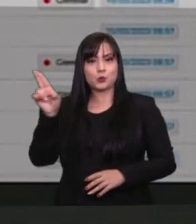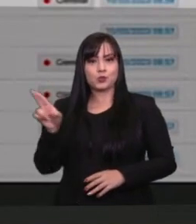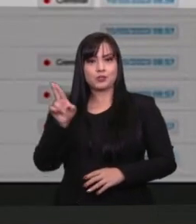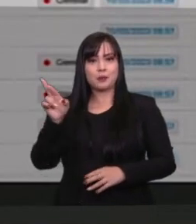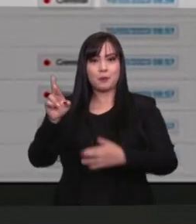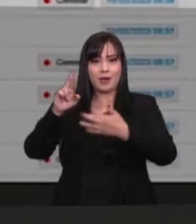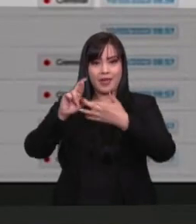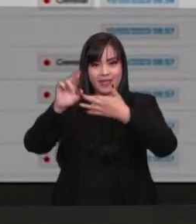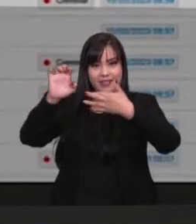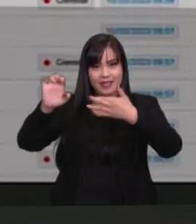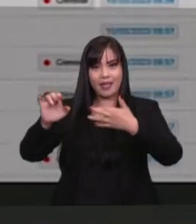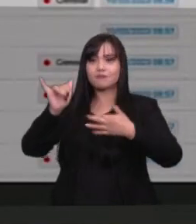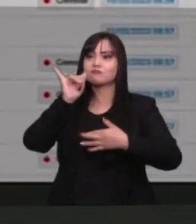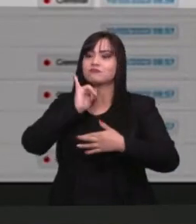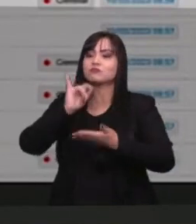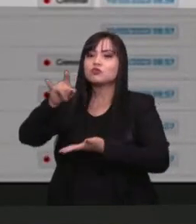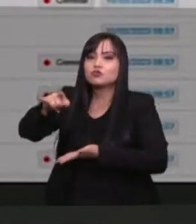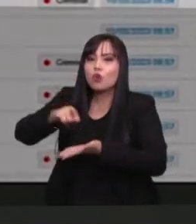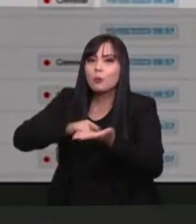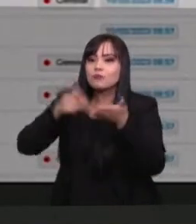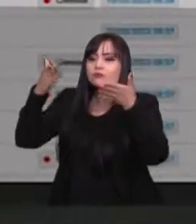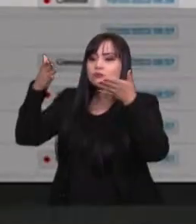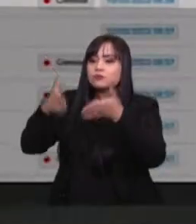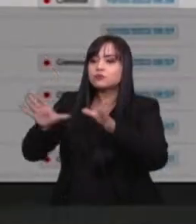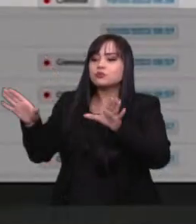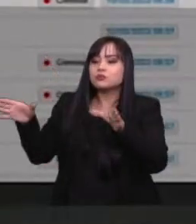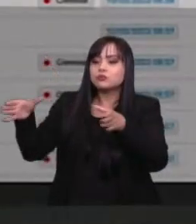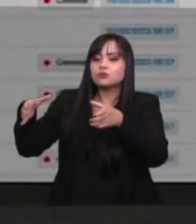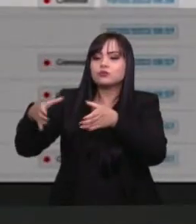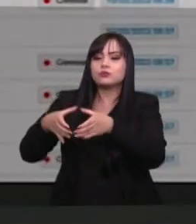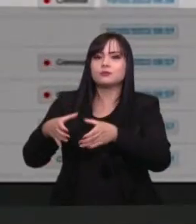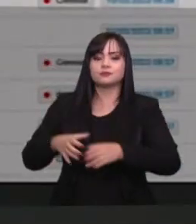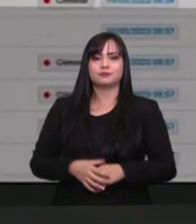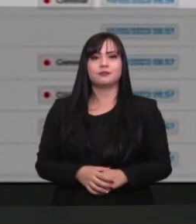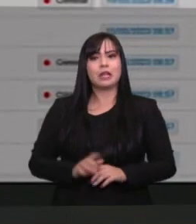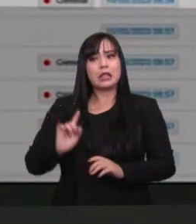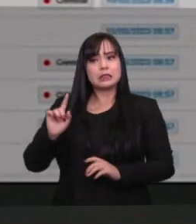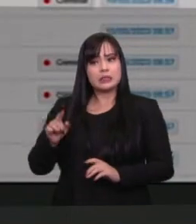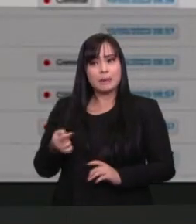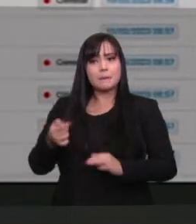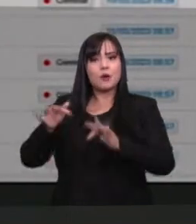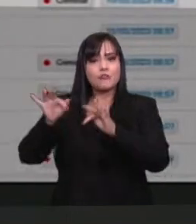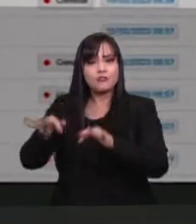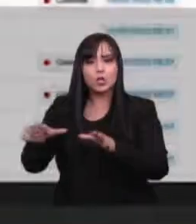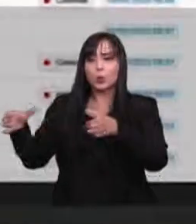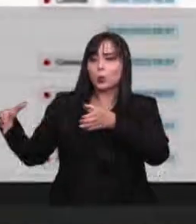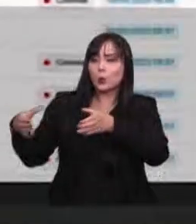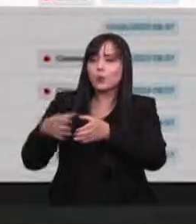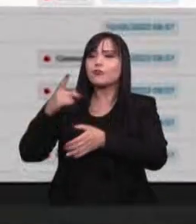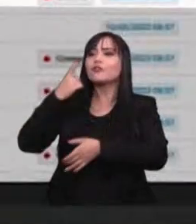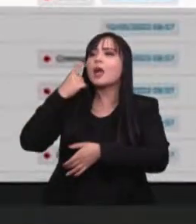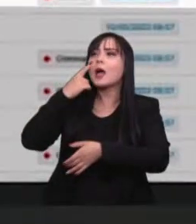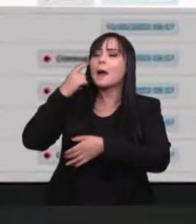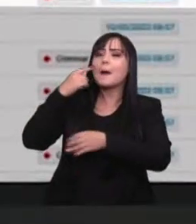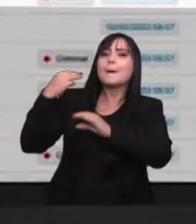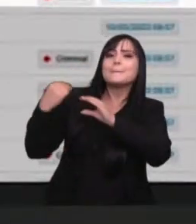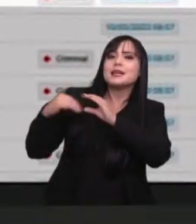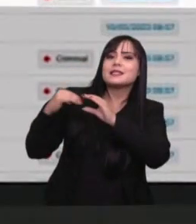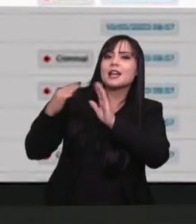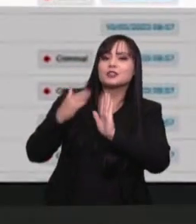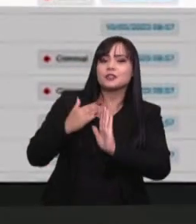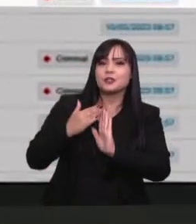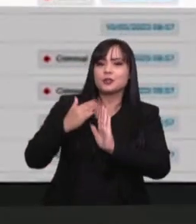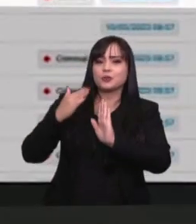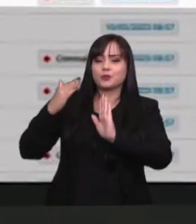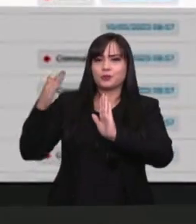extraordinário nesse exemplo como documento para fins de agrupamento por fim clique em agrupar e você verá uma mensagem no canto